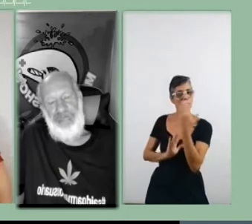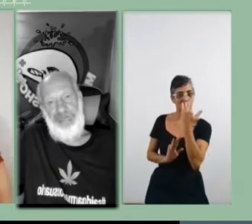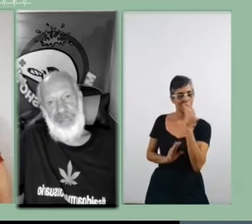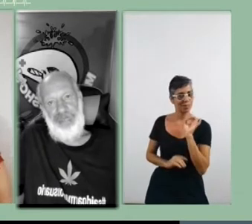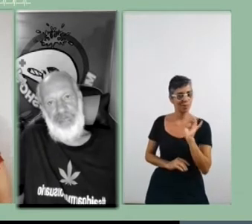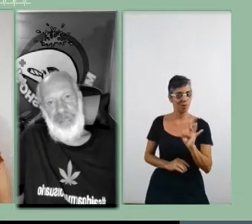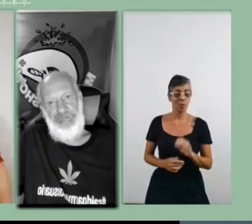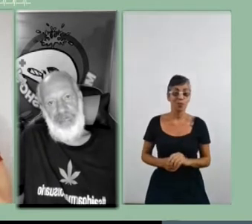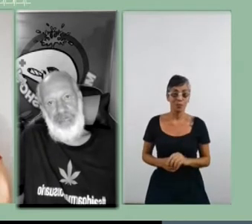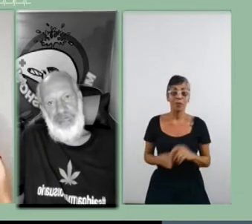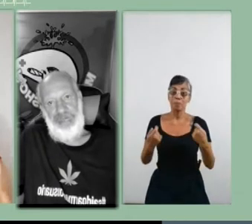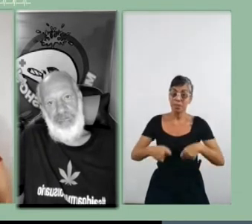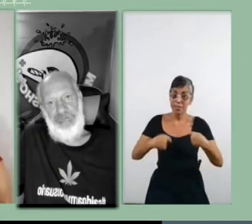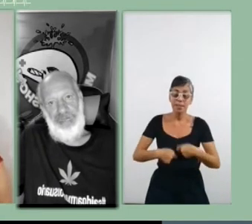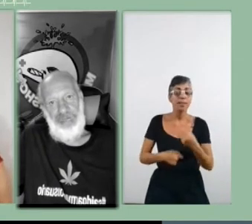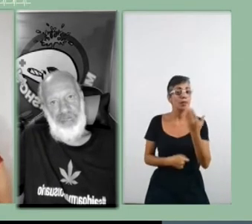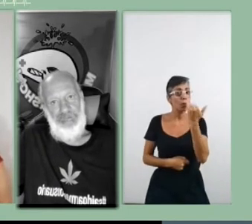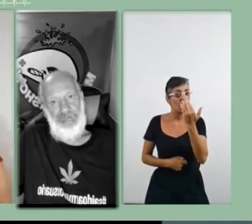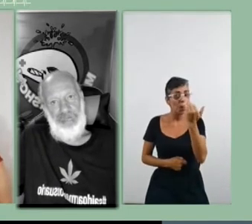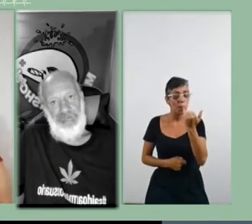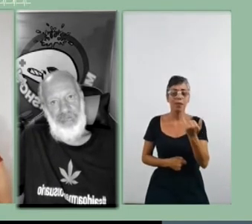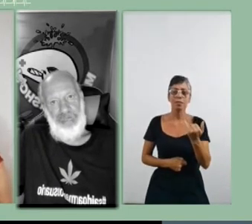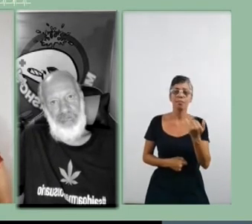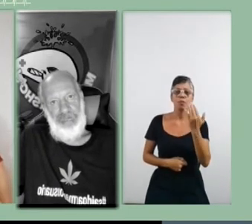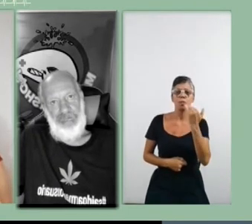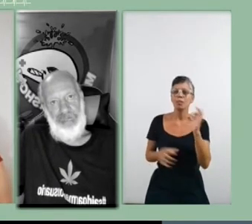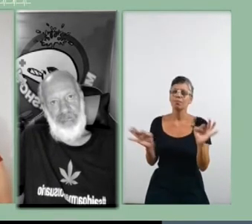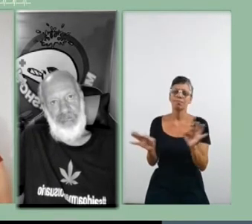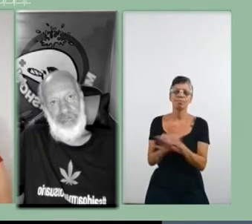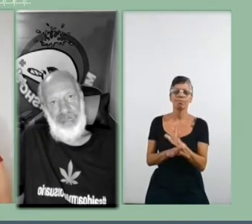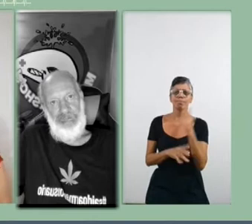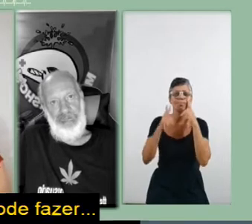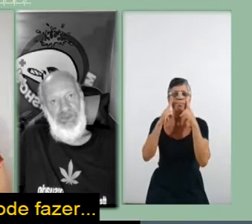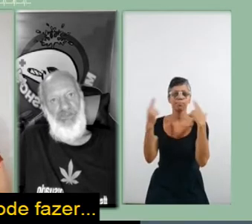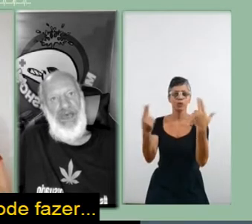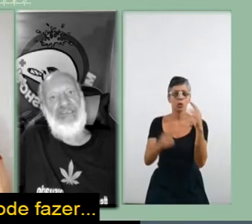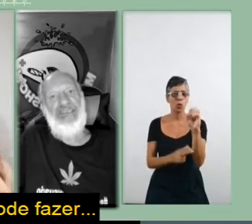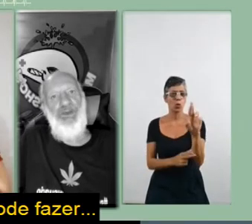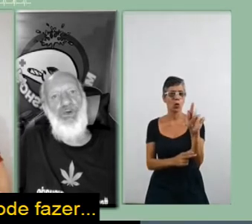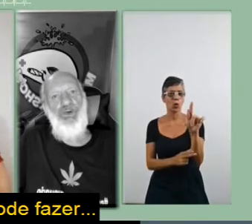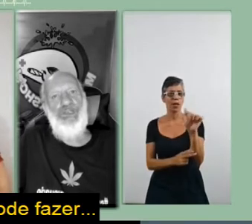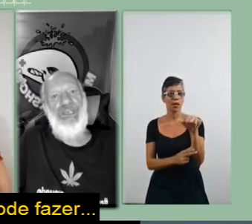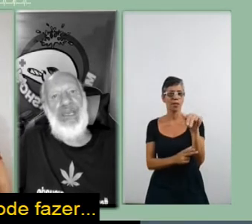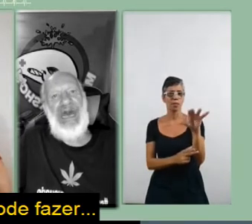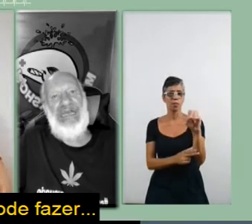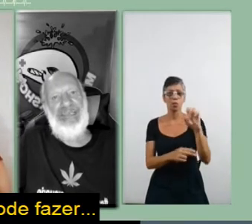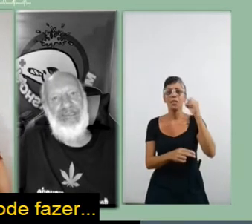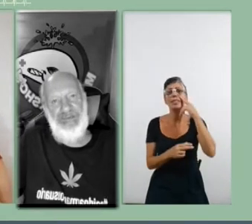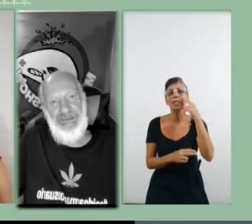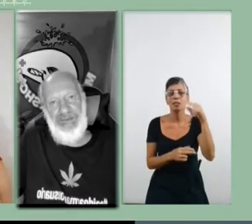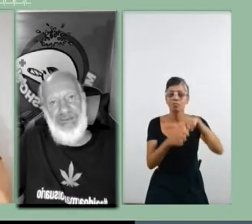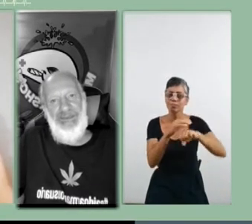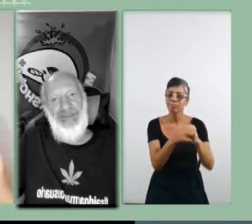consumir mais alimentos orgânicos, plante o que você puder plantar. Você Faça pode seu fazer iogurte em